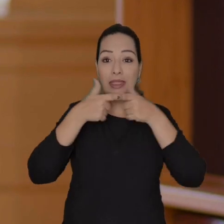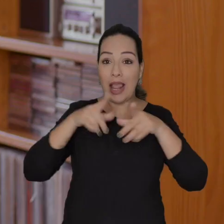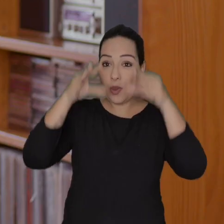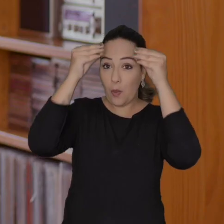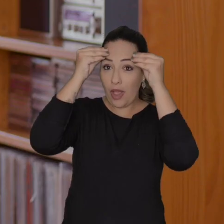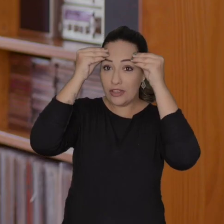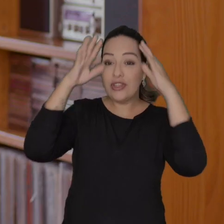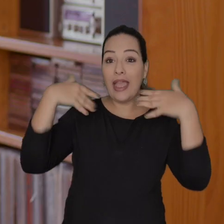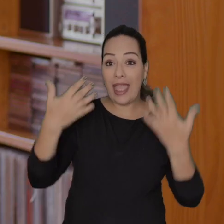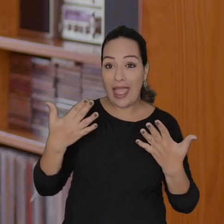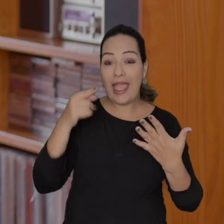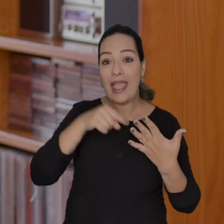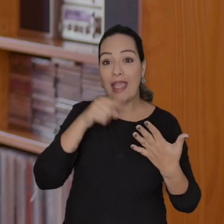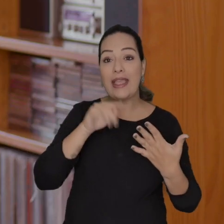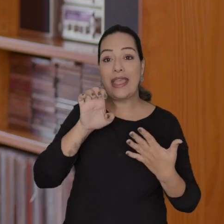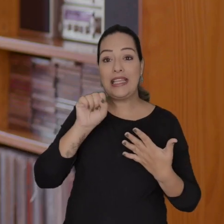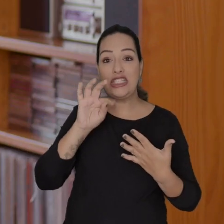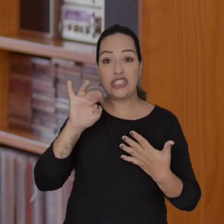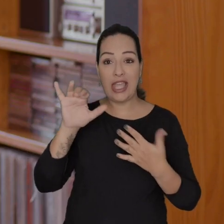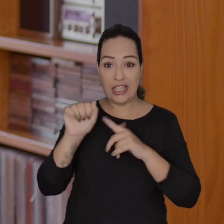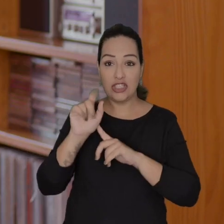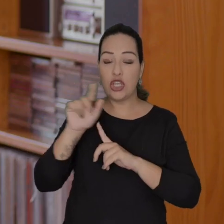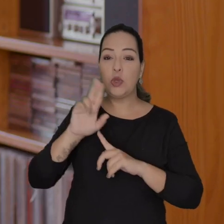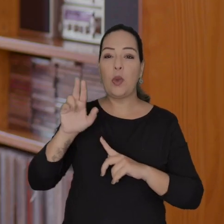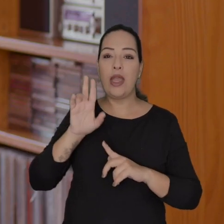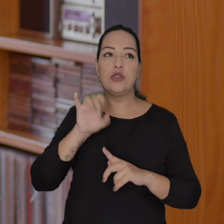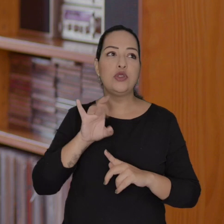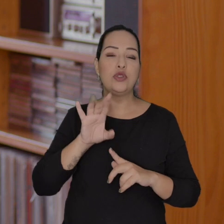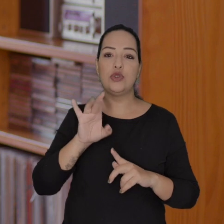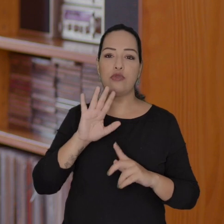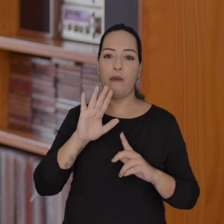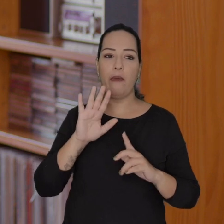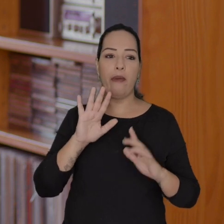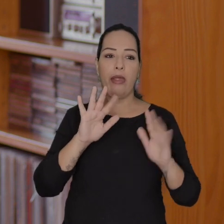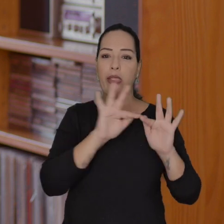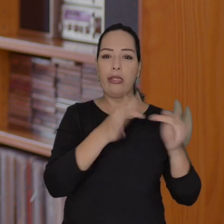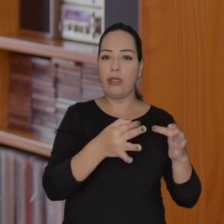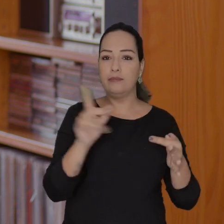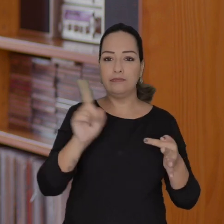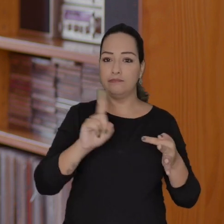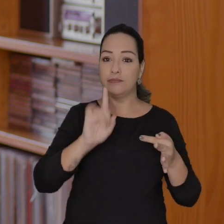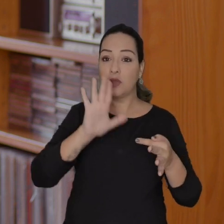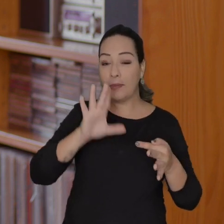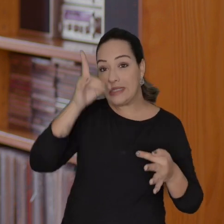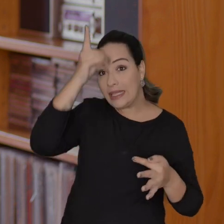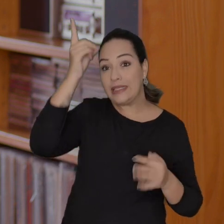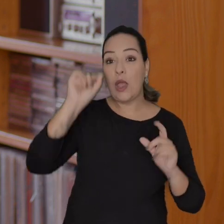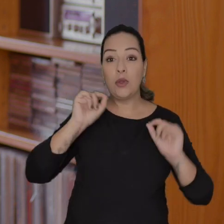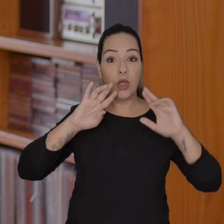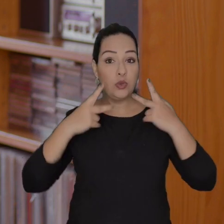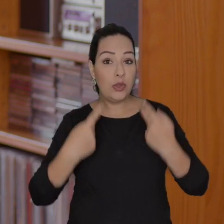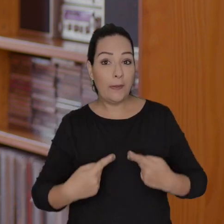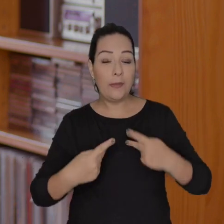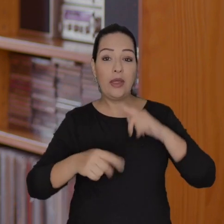linguagem. Então, a estética, não num sentido superficial, mas nessa ideia de que